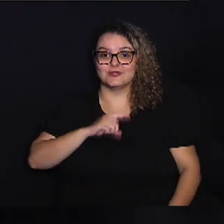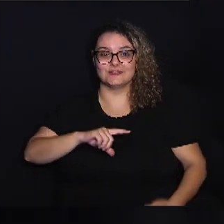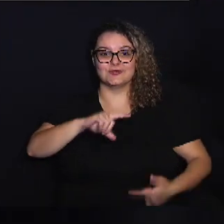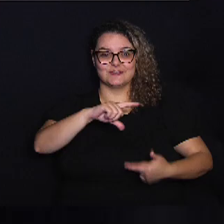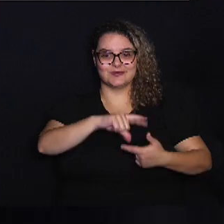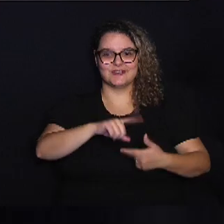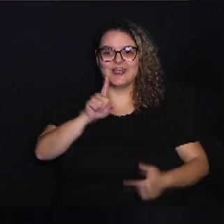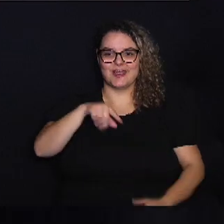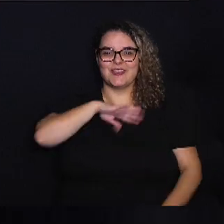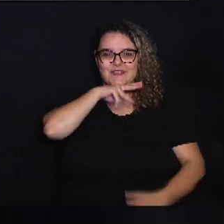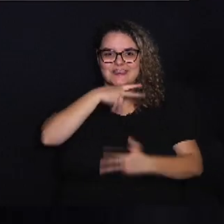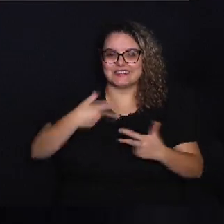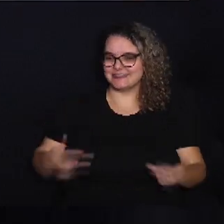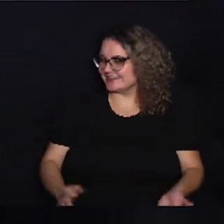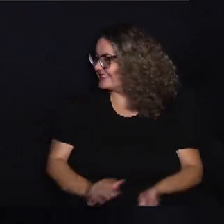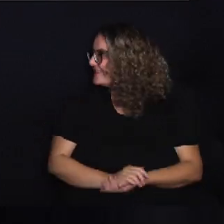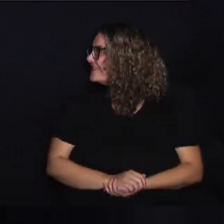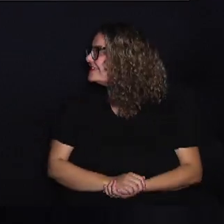agora, é o bicho.